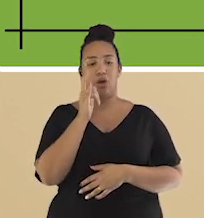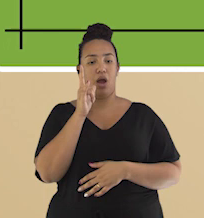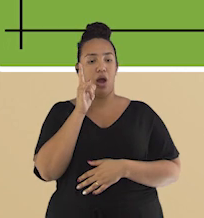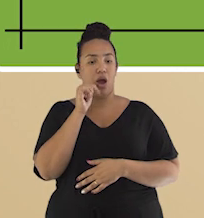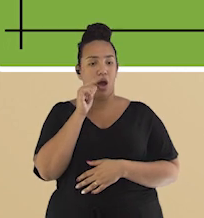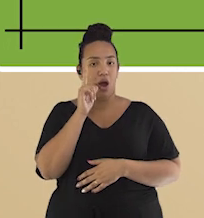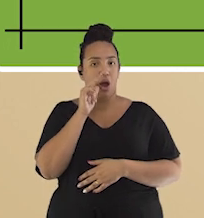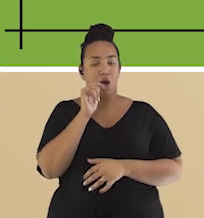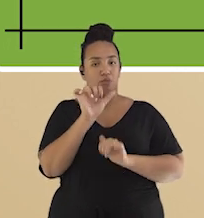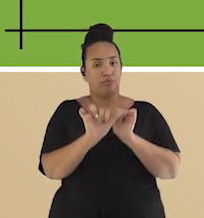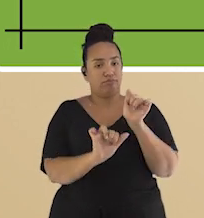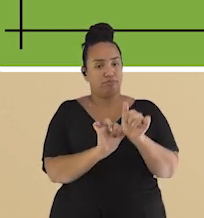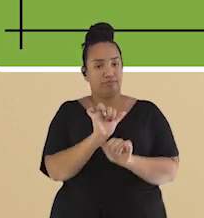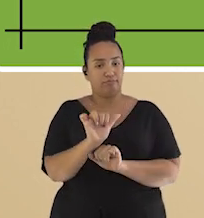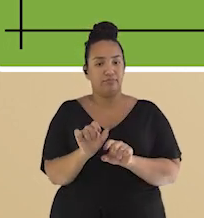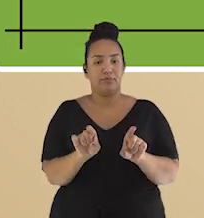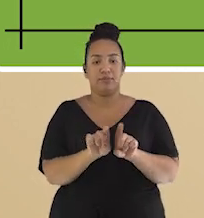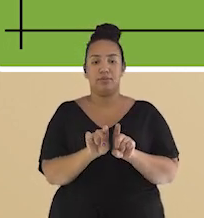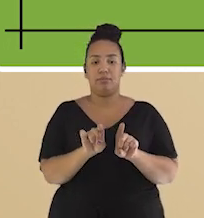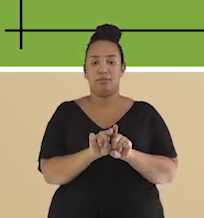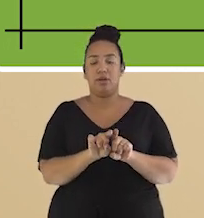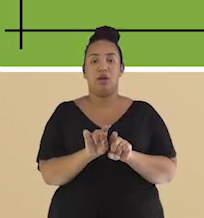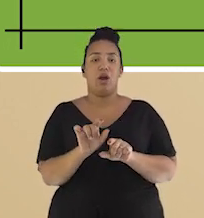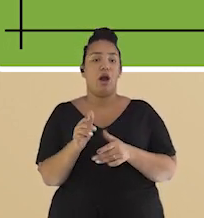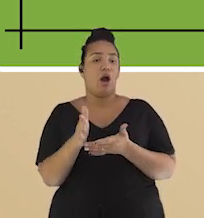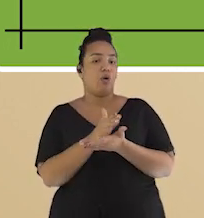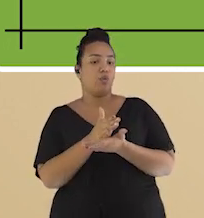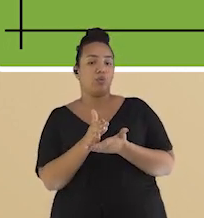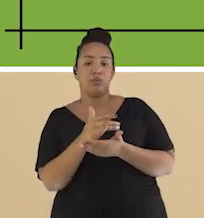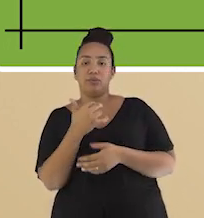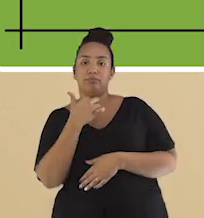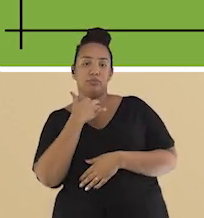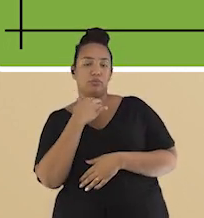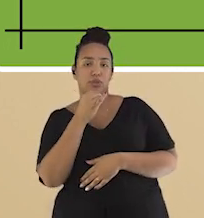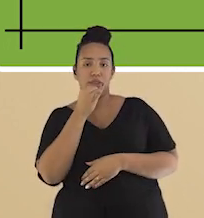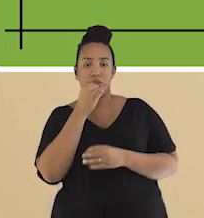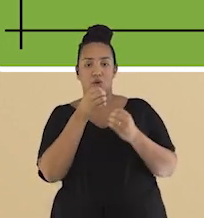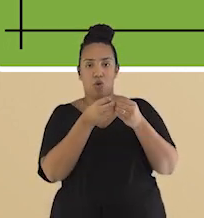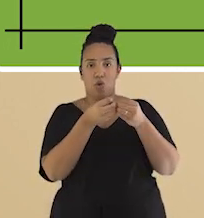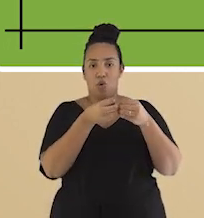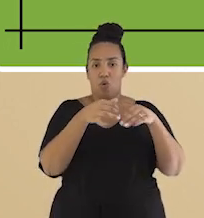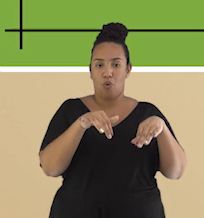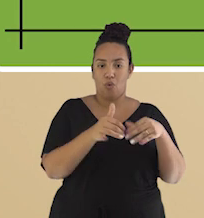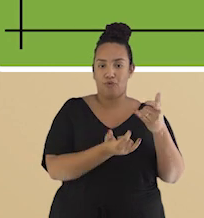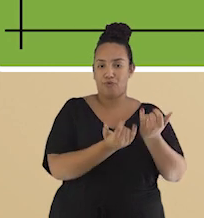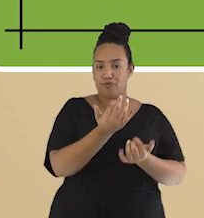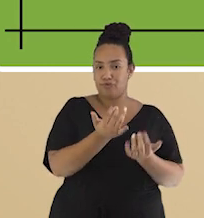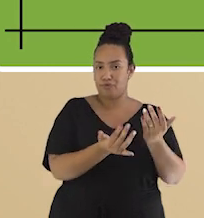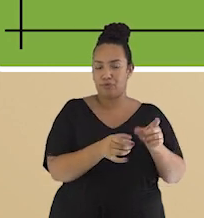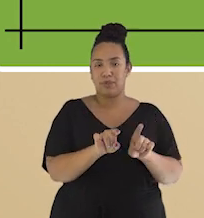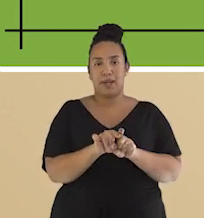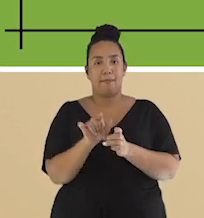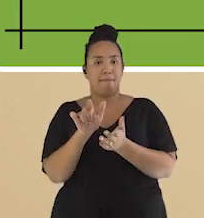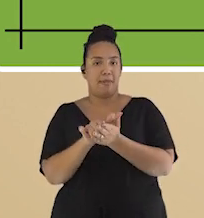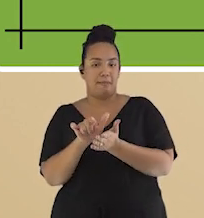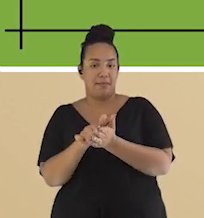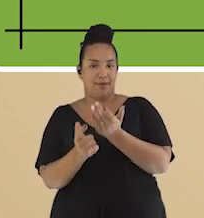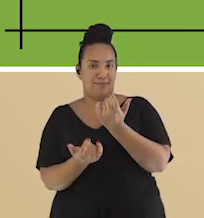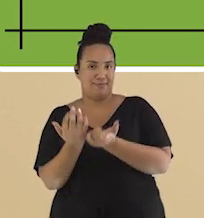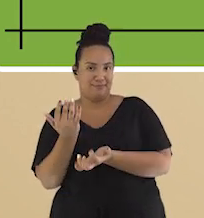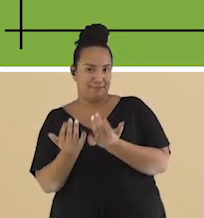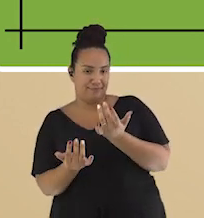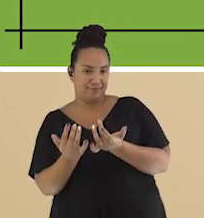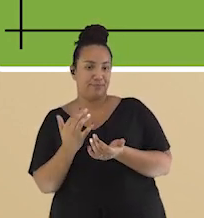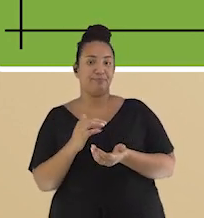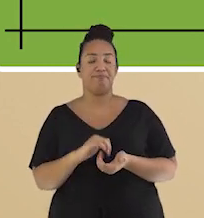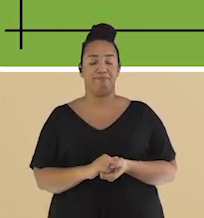estado físico da água, e outras não, como o cozimento de um ovo e a queima do papel e etc. O nosso objetivo